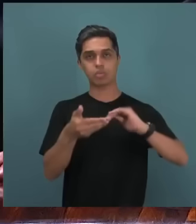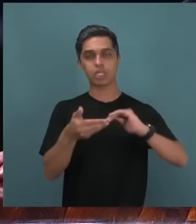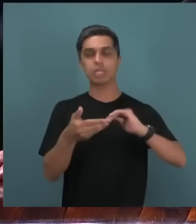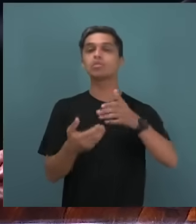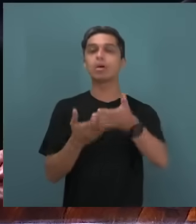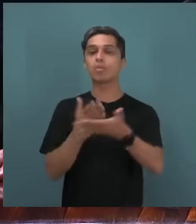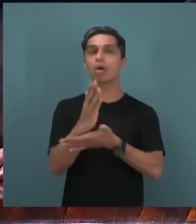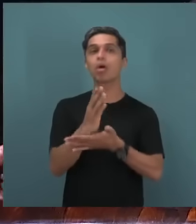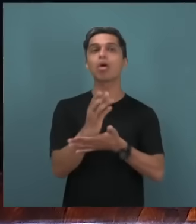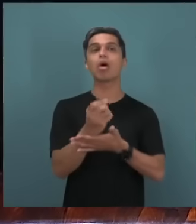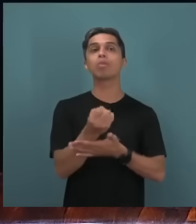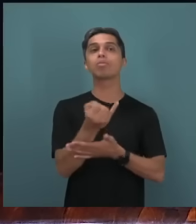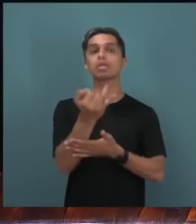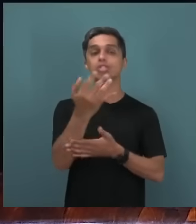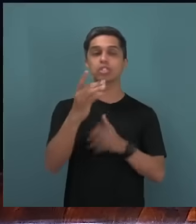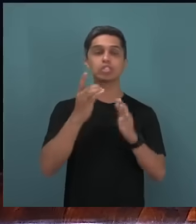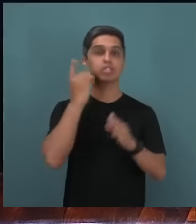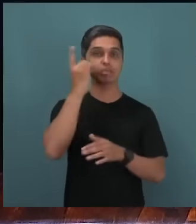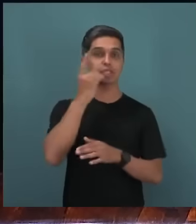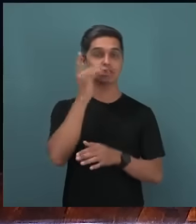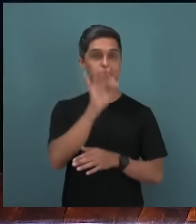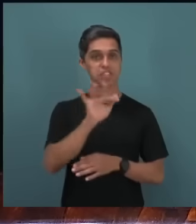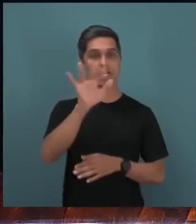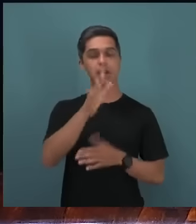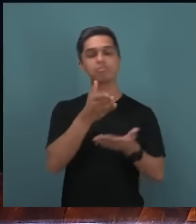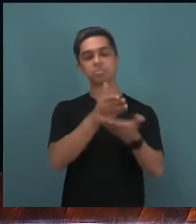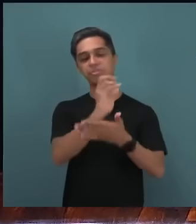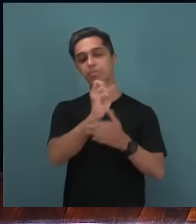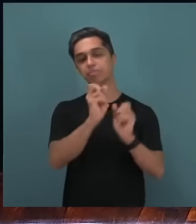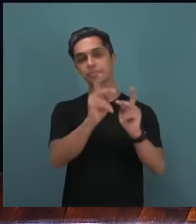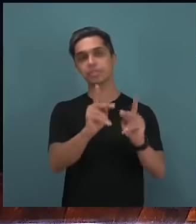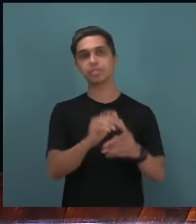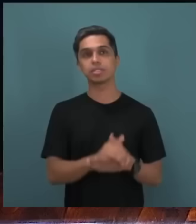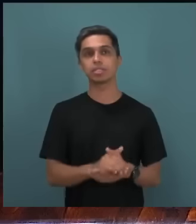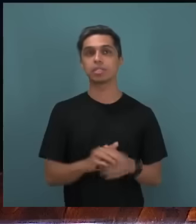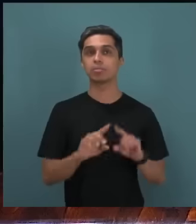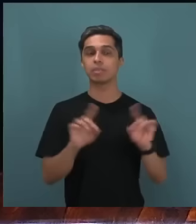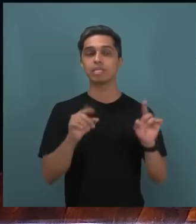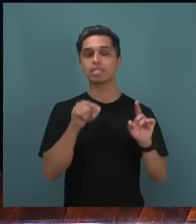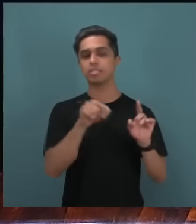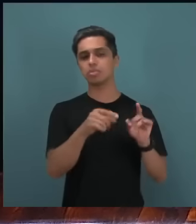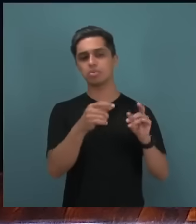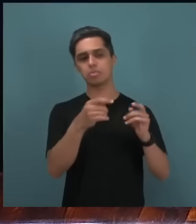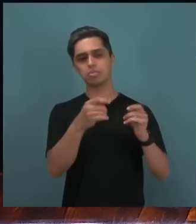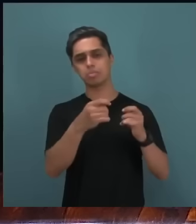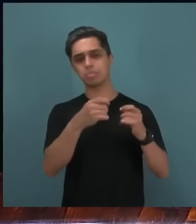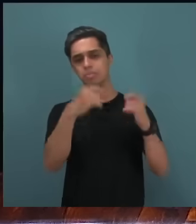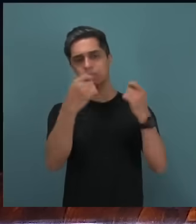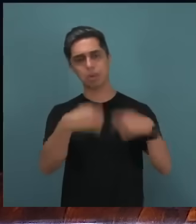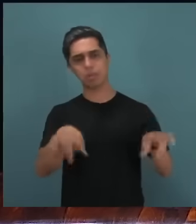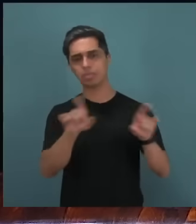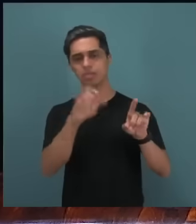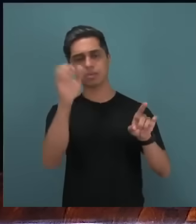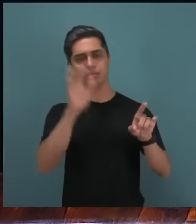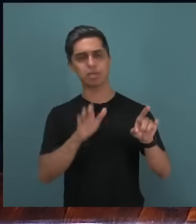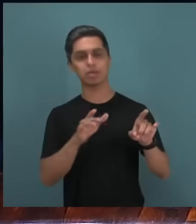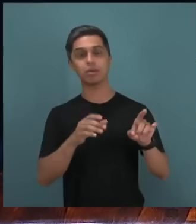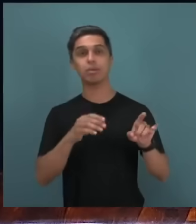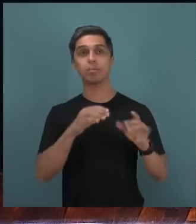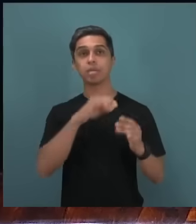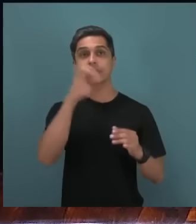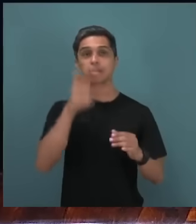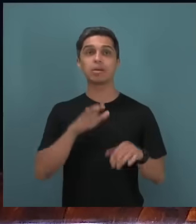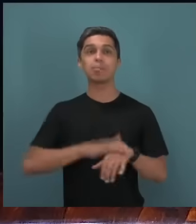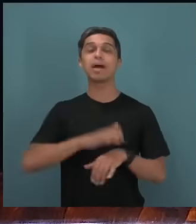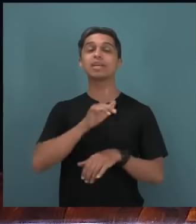aprovou o número de deputados federais. Não é disso que o Brasil precisa. O Brasil é um dos países do mundo que mais